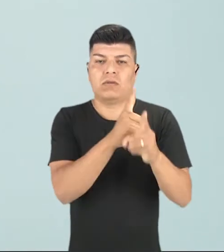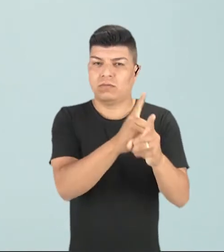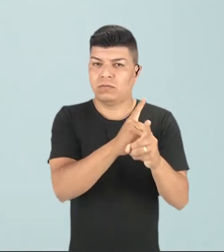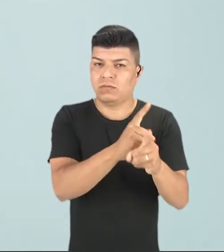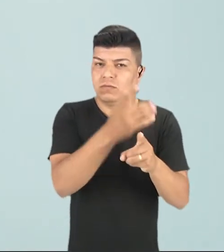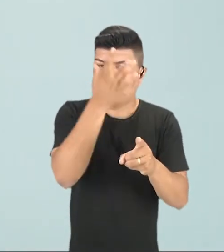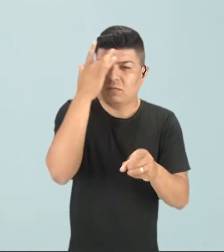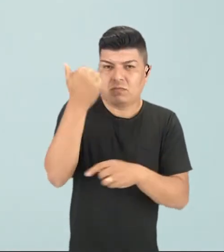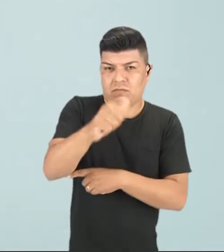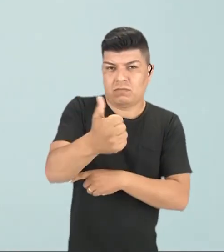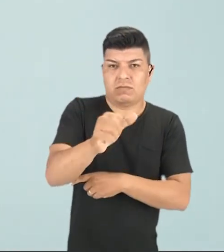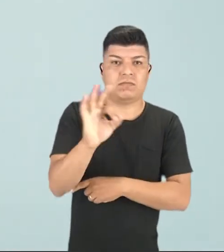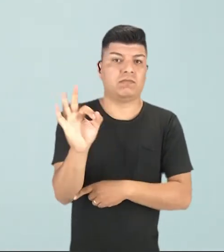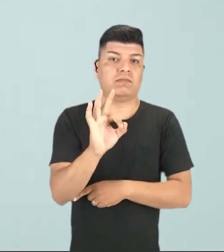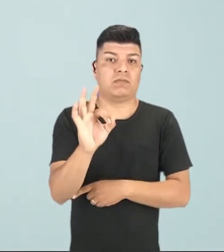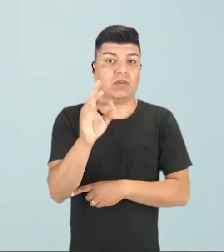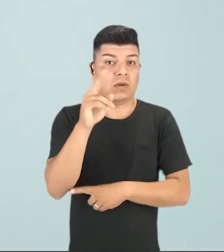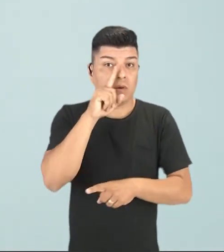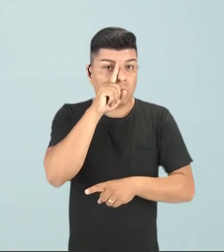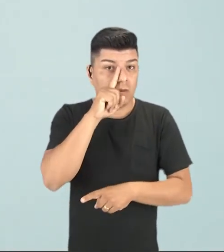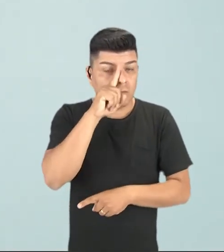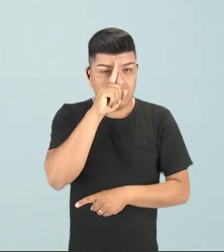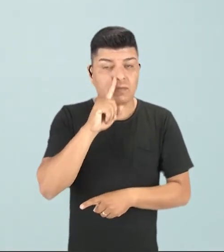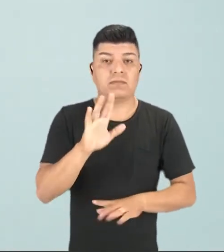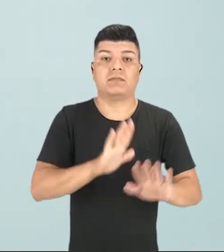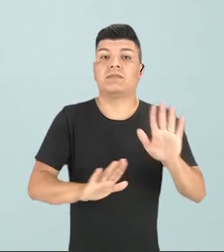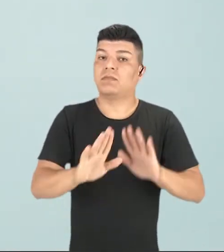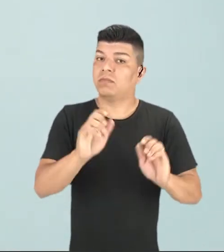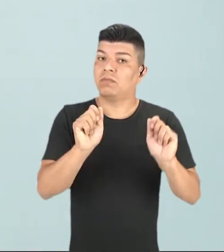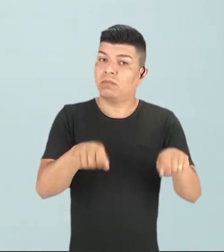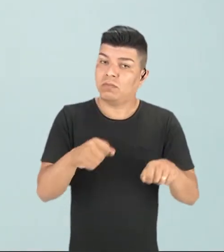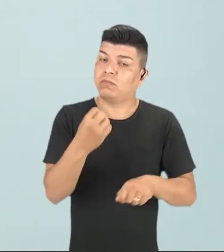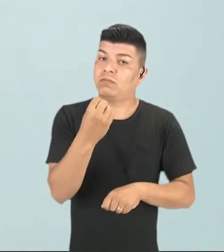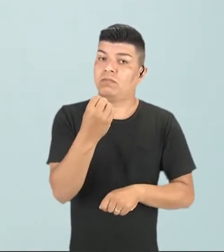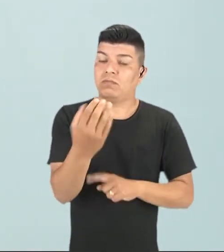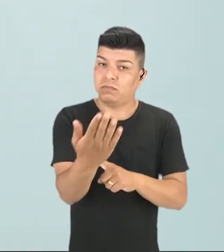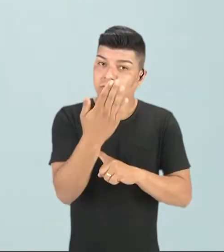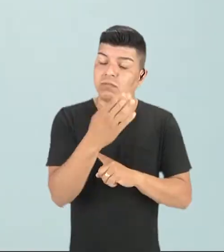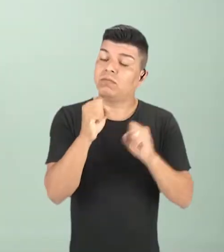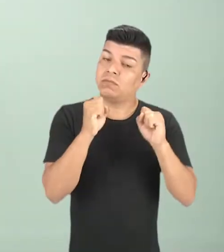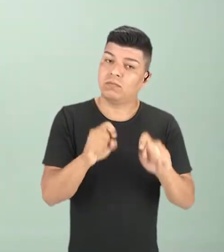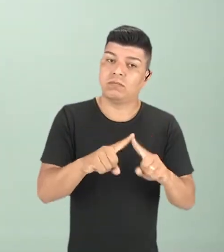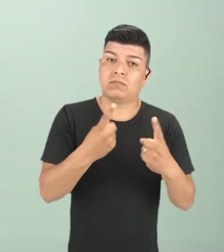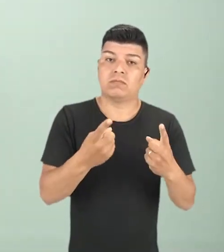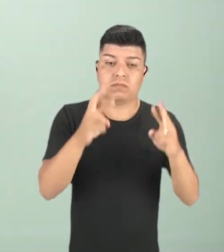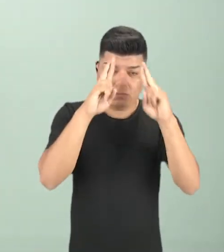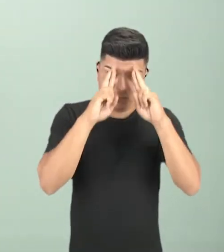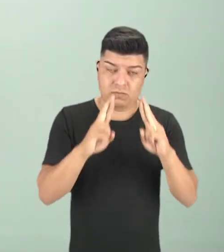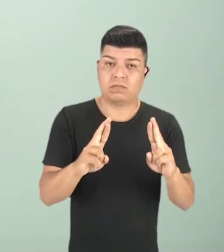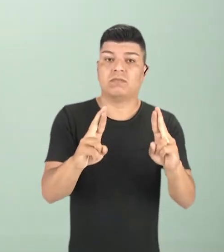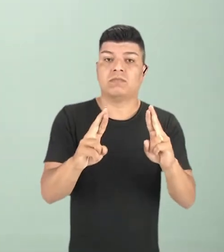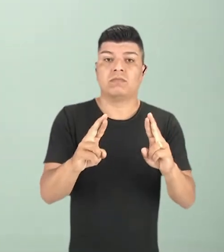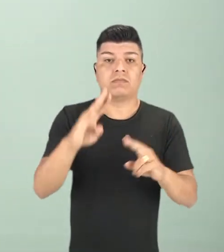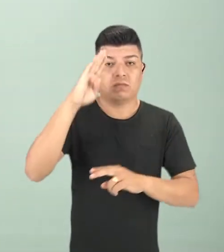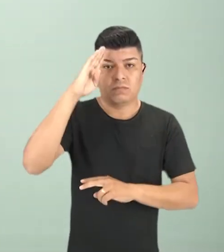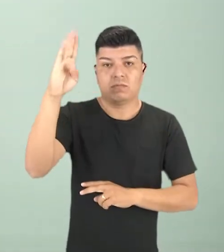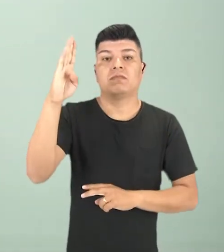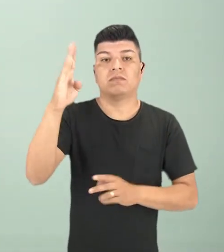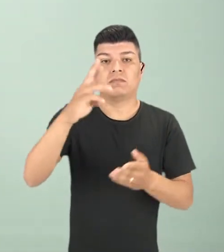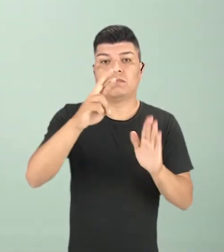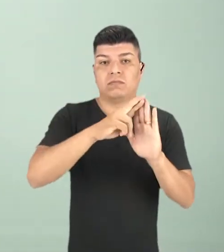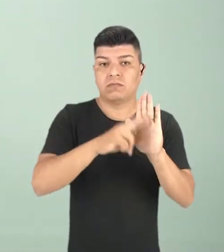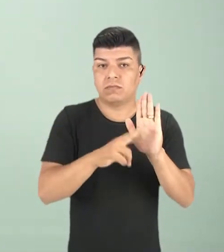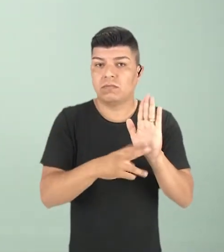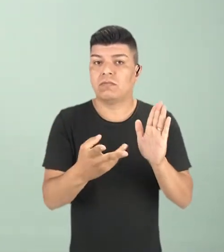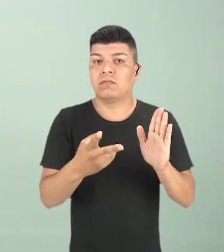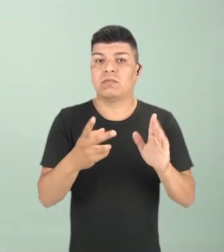sem ela te avaliar, você está correndo um risco muito grande. Pode trazer benefícios? Pode. Mas quando você não respeita aqueles princípios que nós tratamos anteriormente,